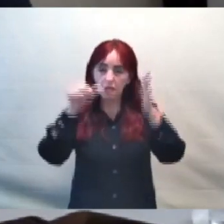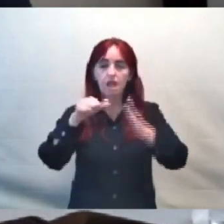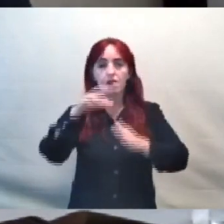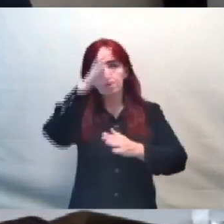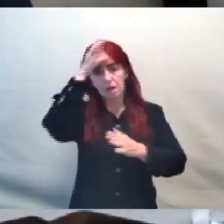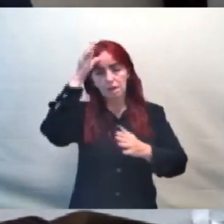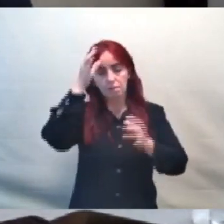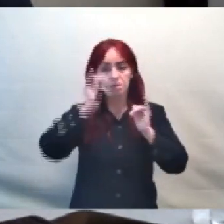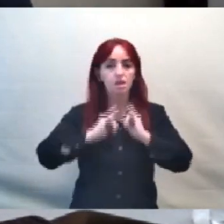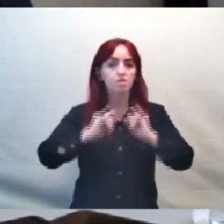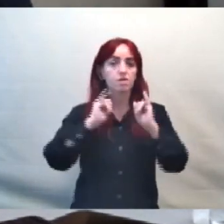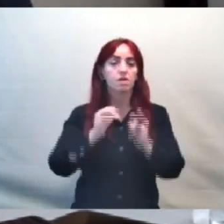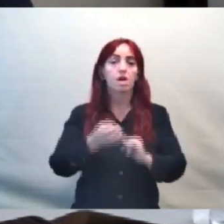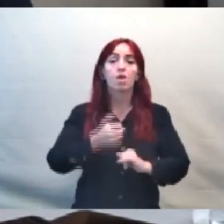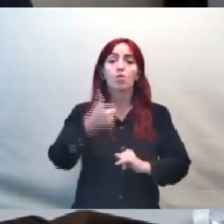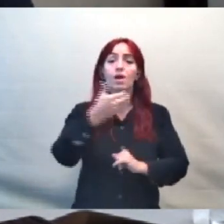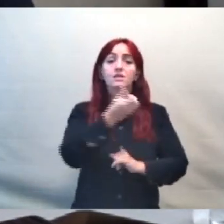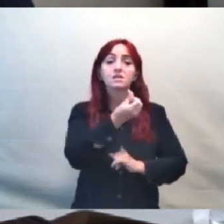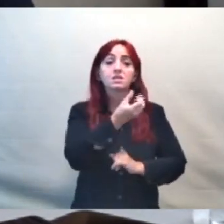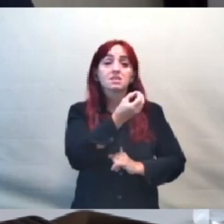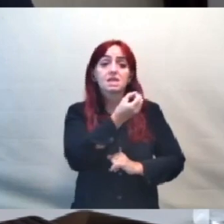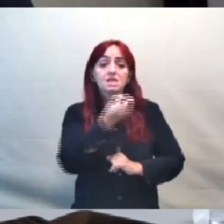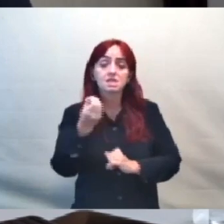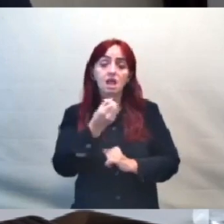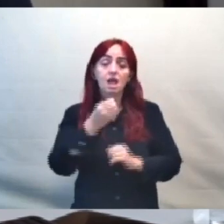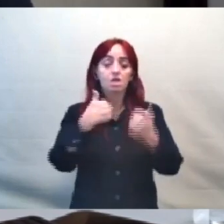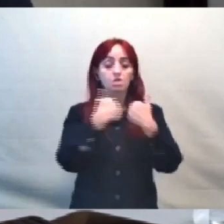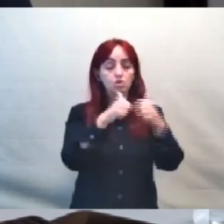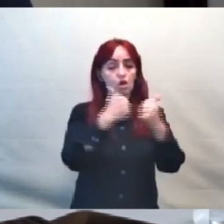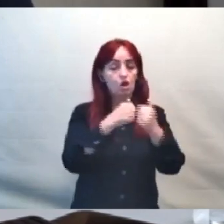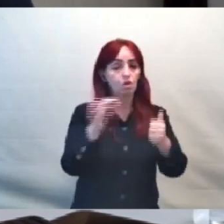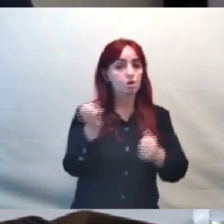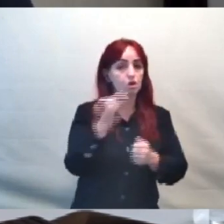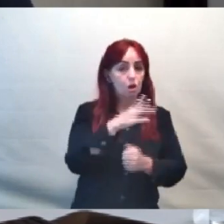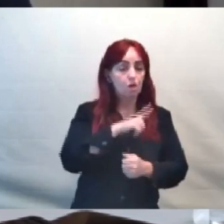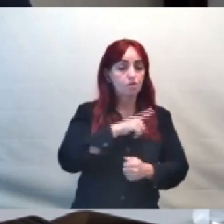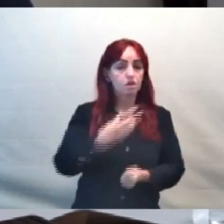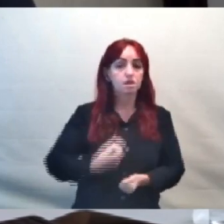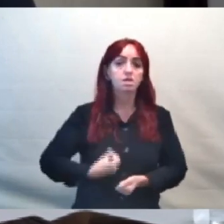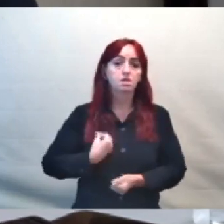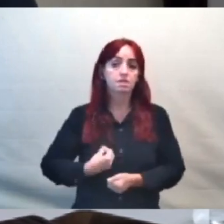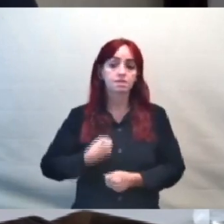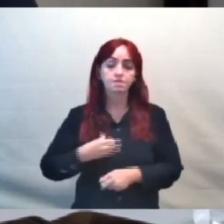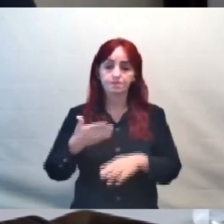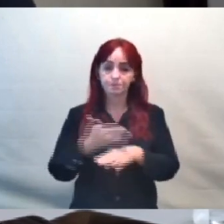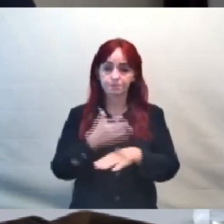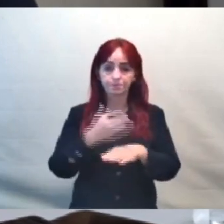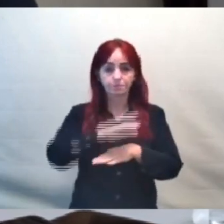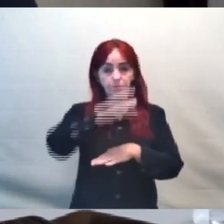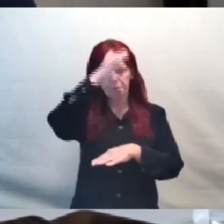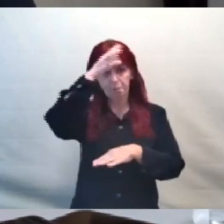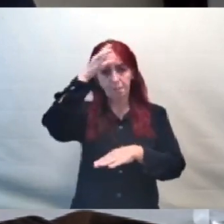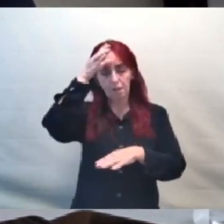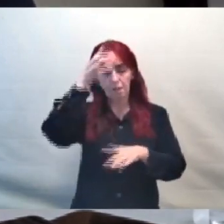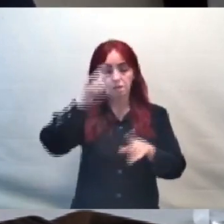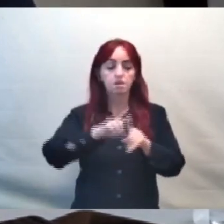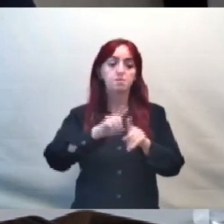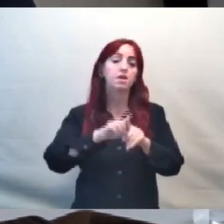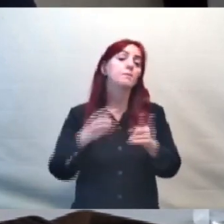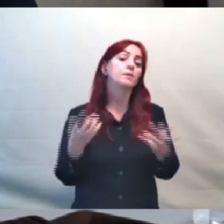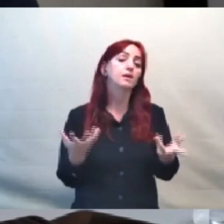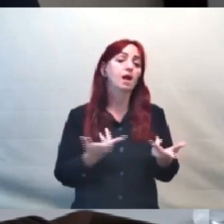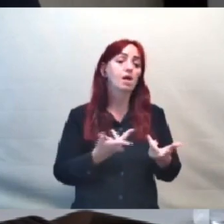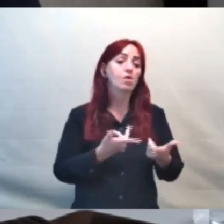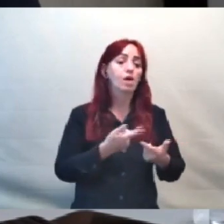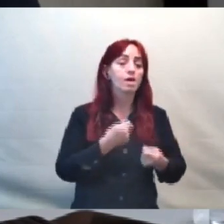600 ônibus novos, veículos novos, que tiveram a participação da Câmara Municipal, uma vez que a qualidade é um dos principais problemas